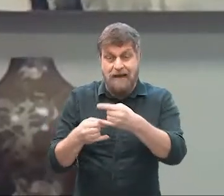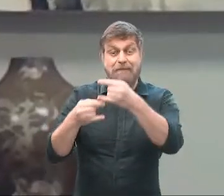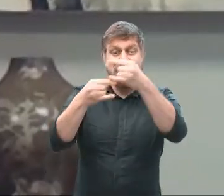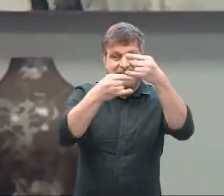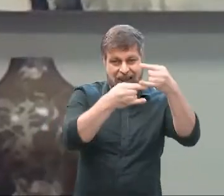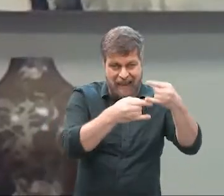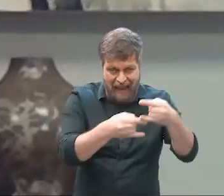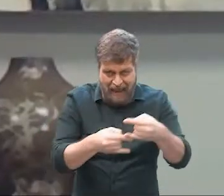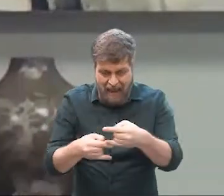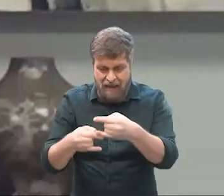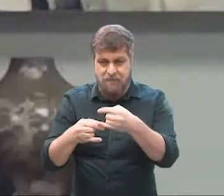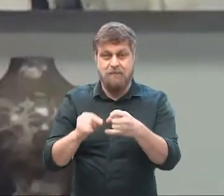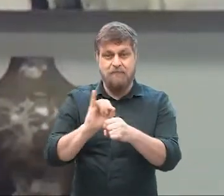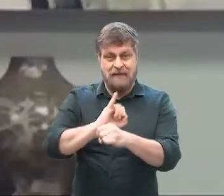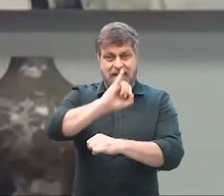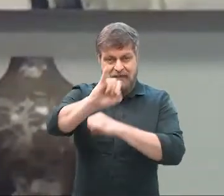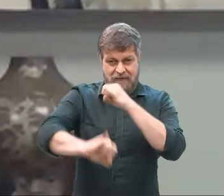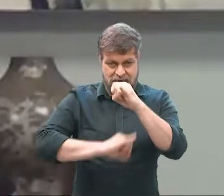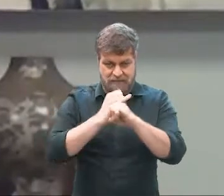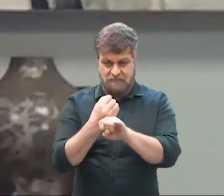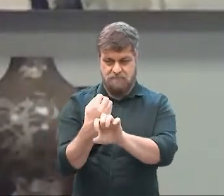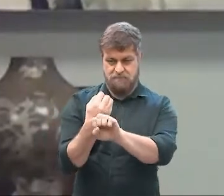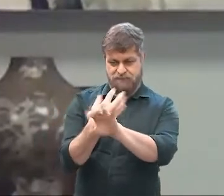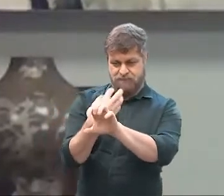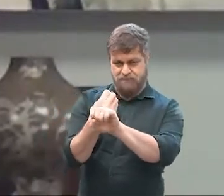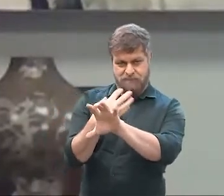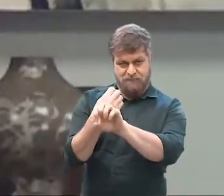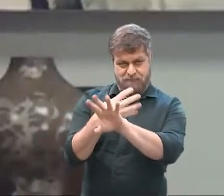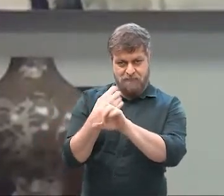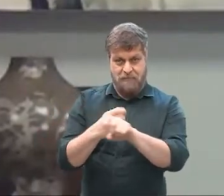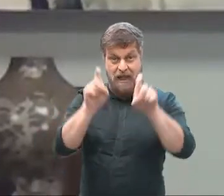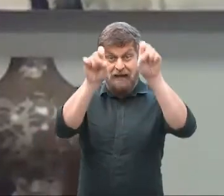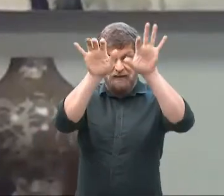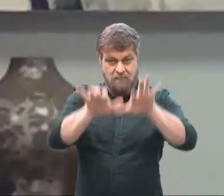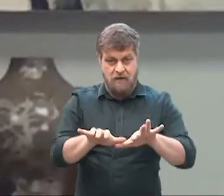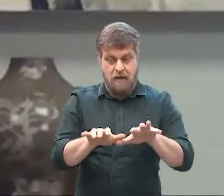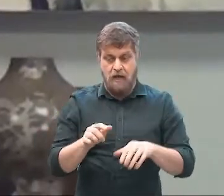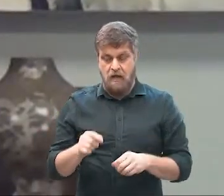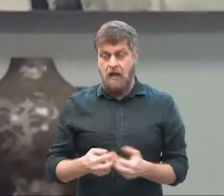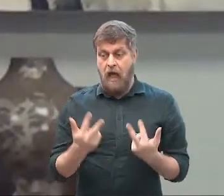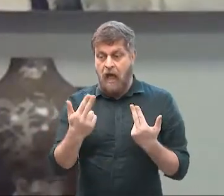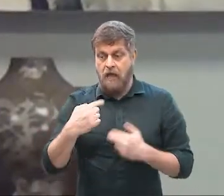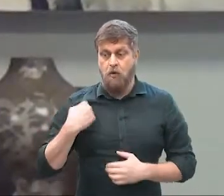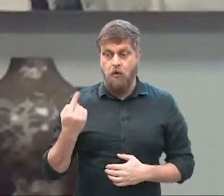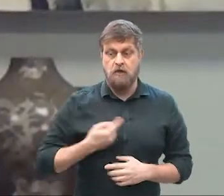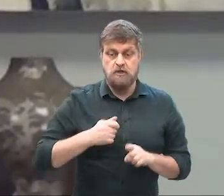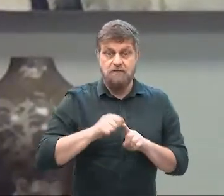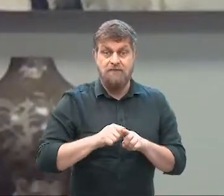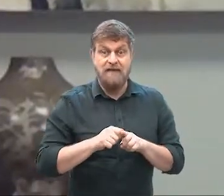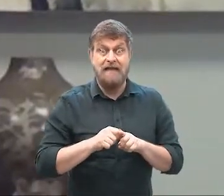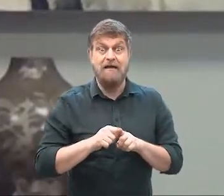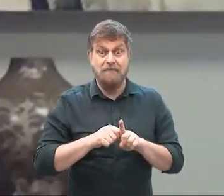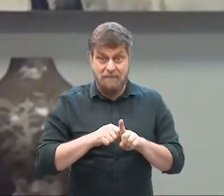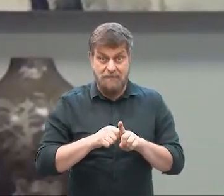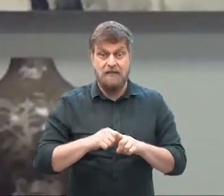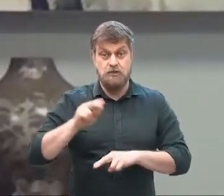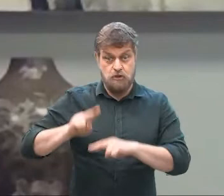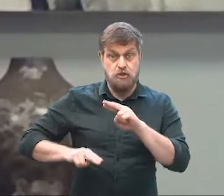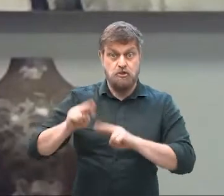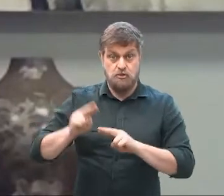virtuais, reuniões feitas pelo computador, da mesma maneira como que nós fizemos no mês de junho.